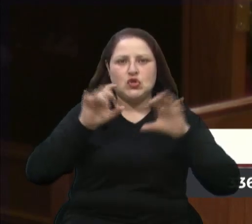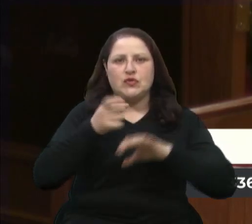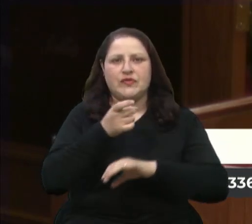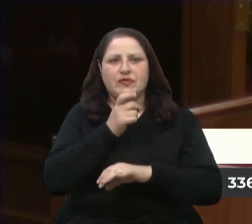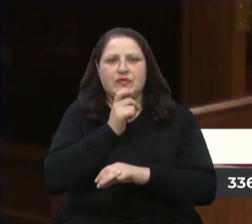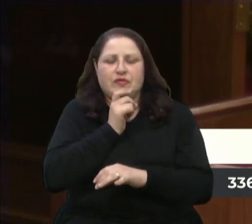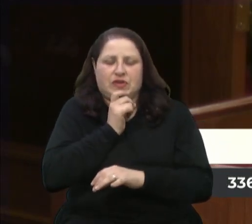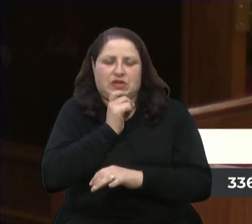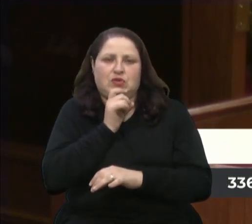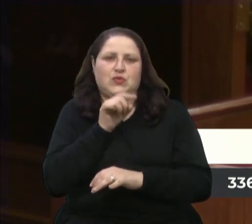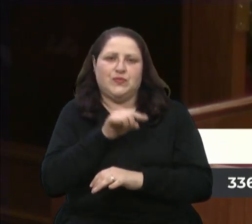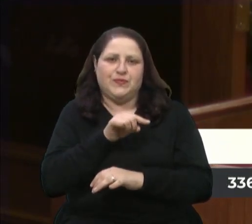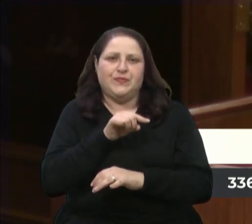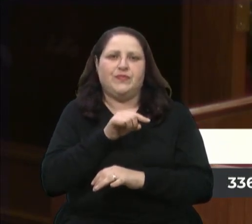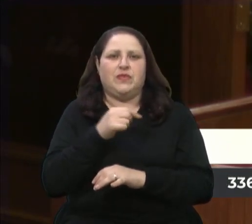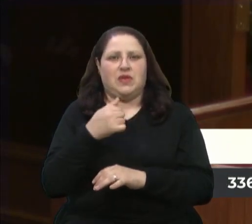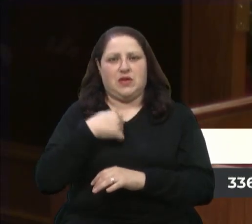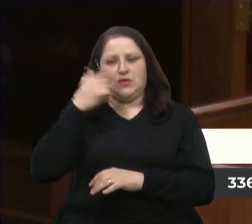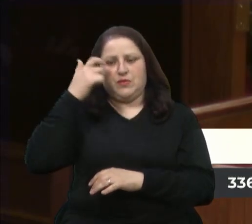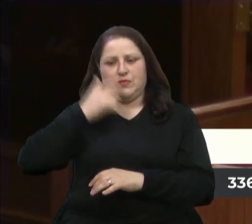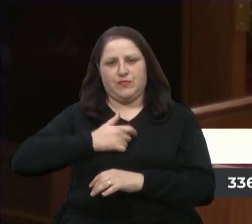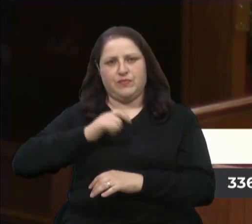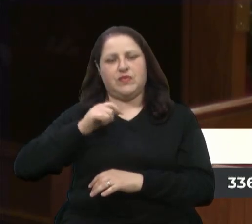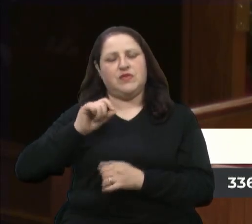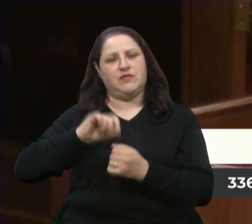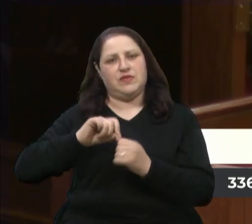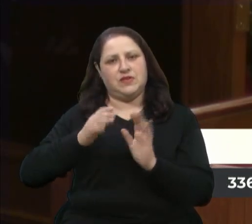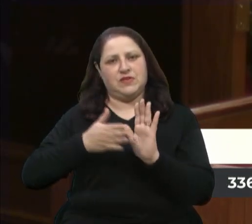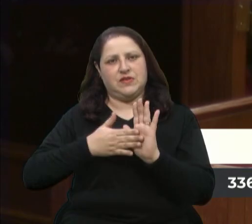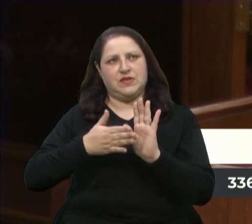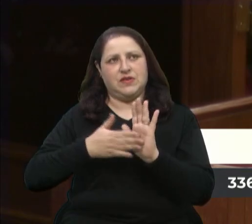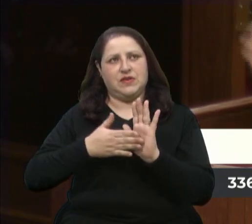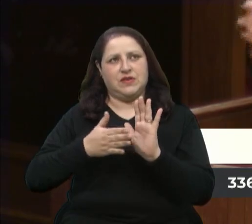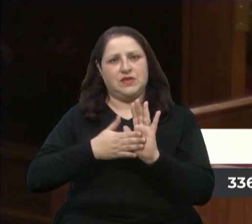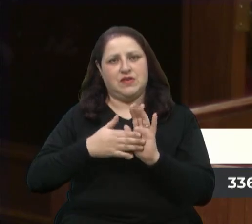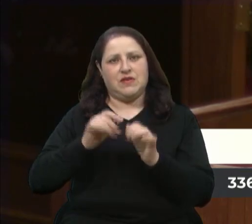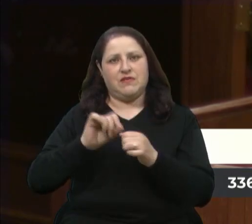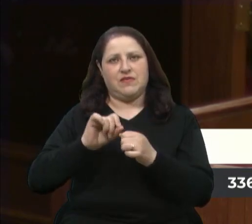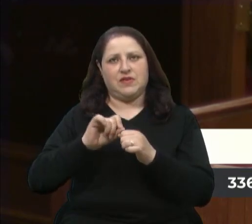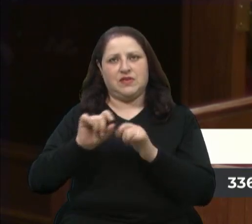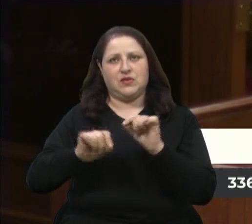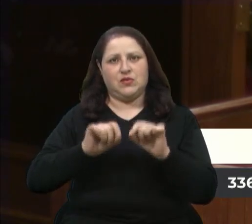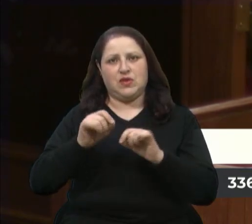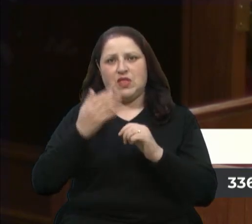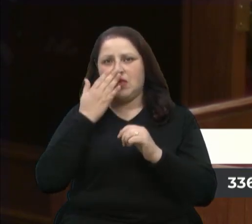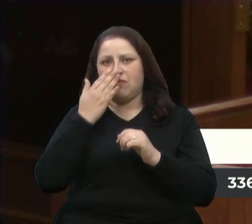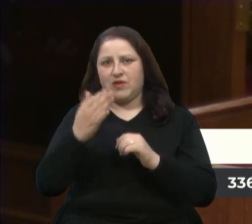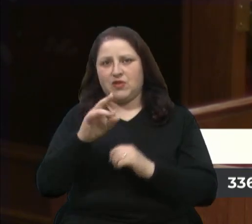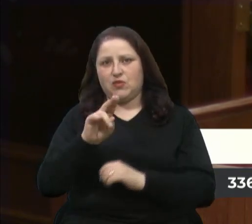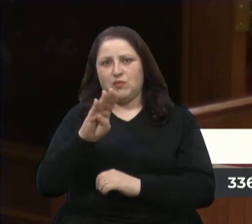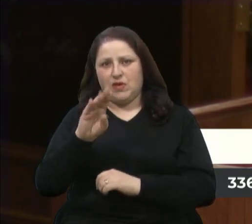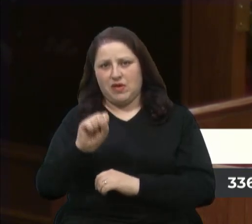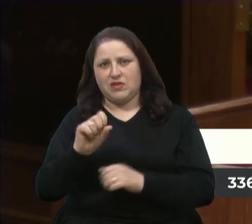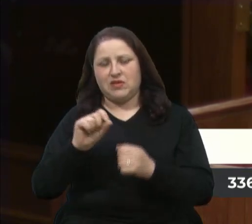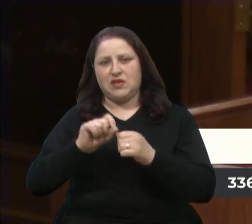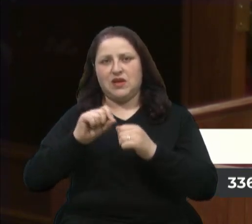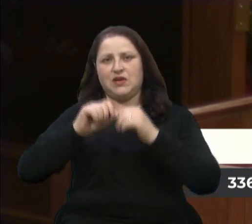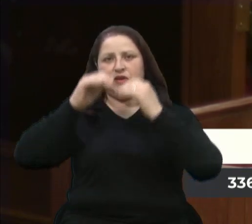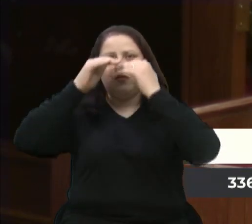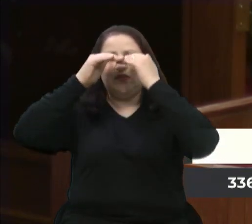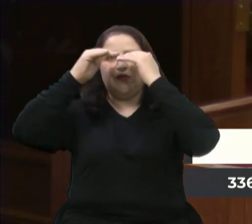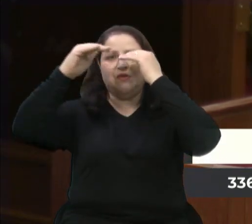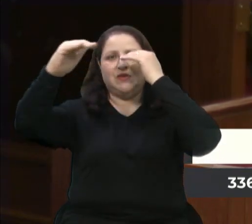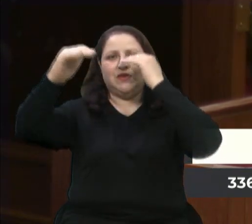até esse vereador aqui propôs em fazer na frente das UBS, botar